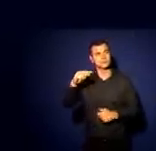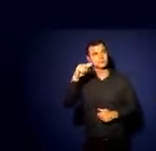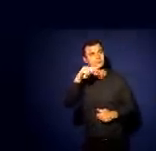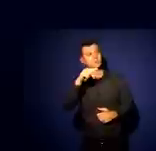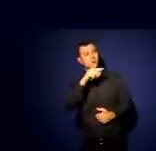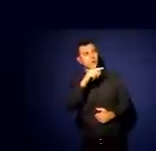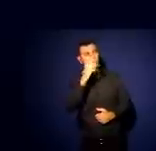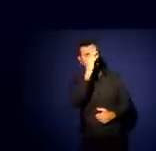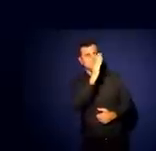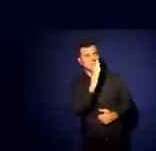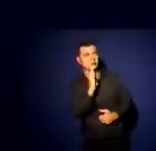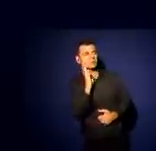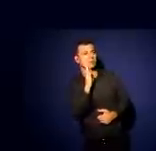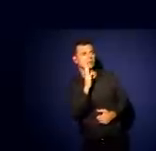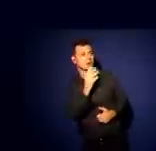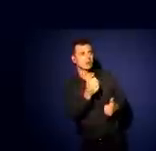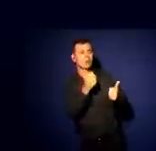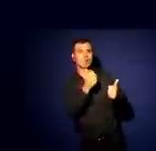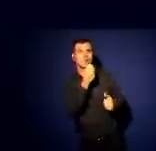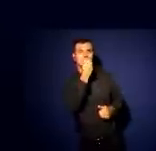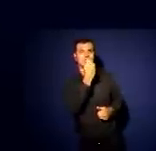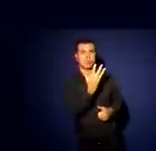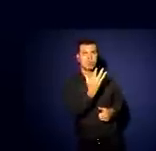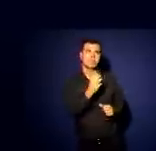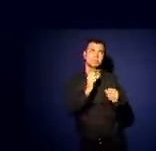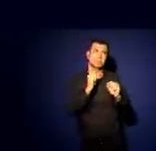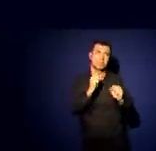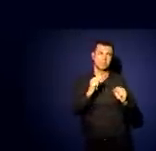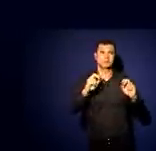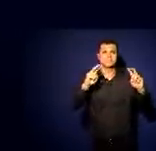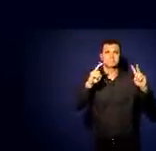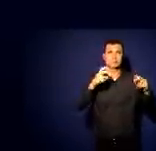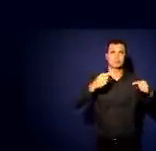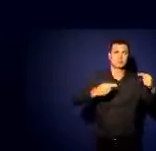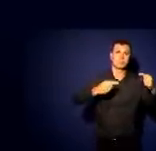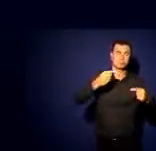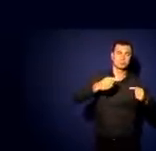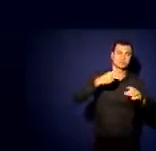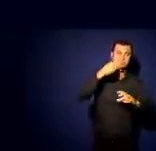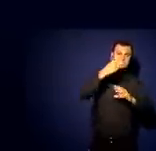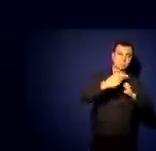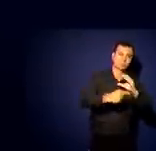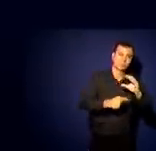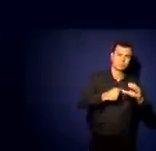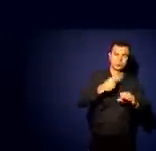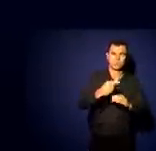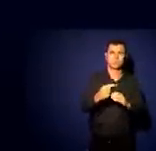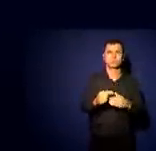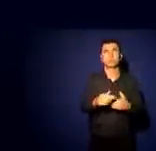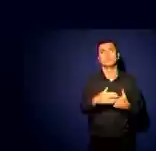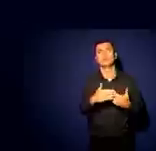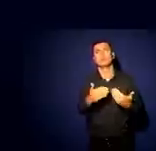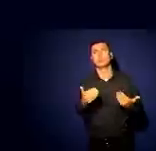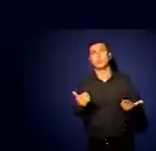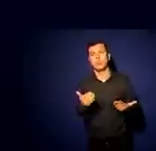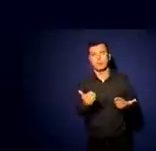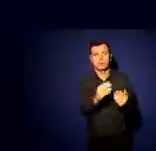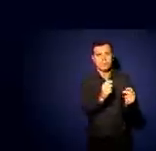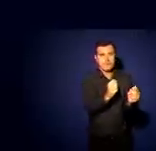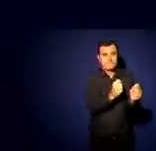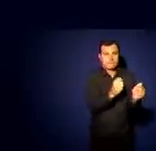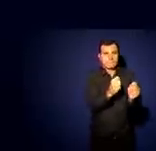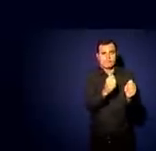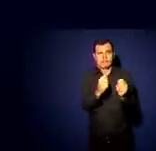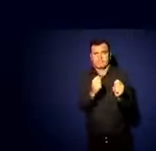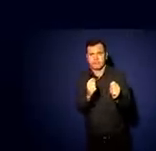parecesse algum tempo atrás seja por razões geopolítica seja pela pela nossa círculo de aperto monetária já tá mais